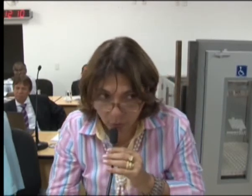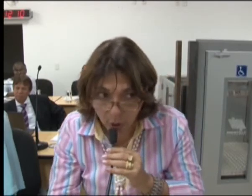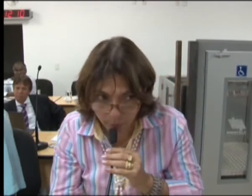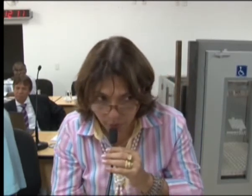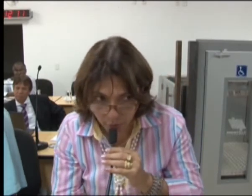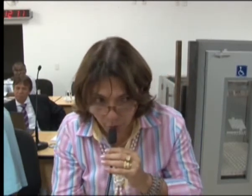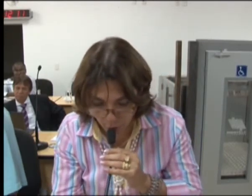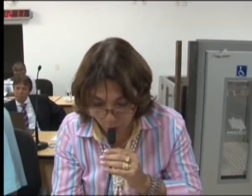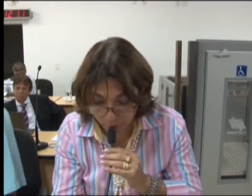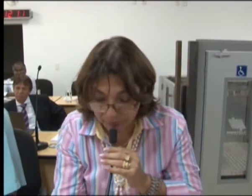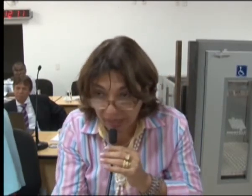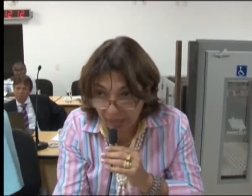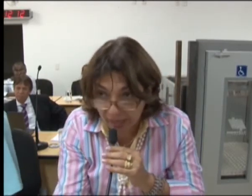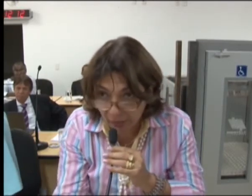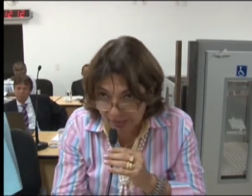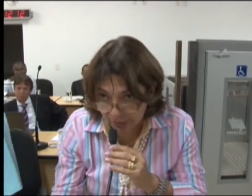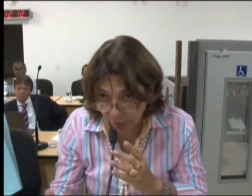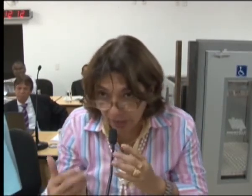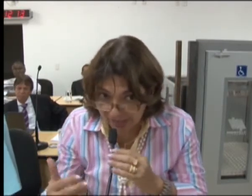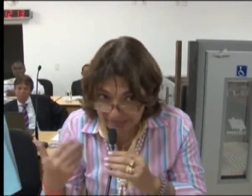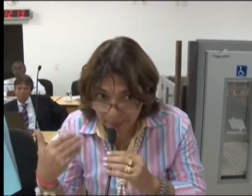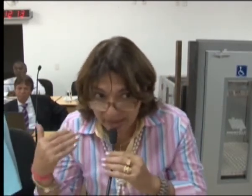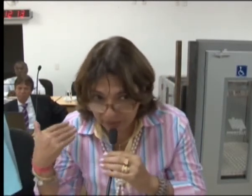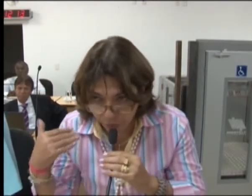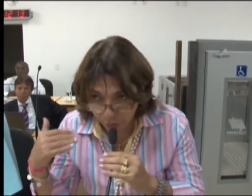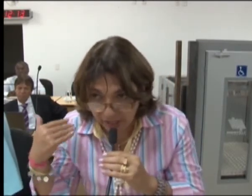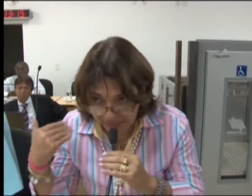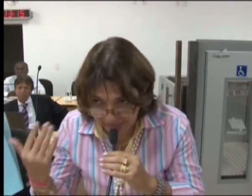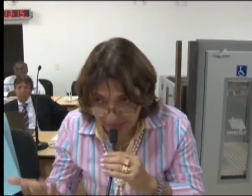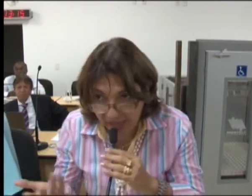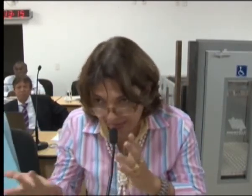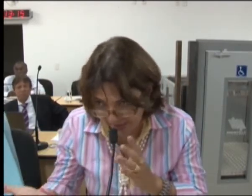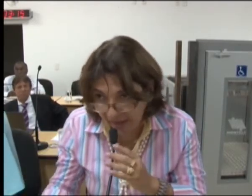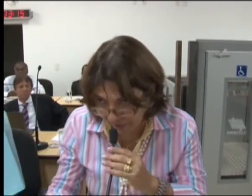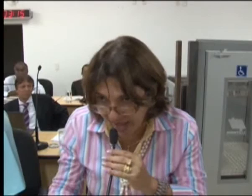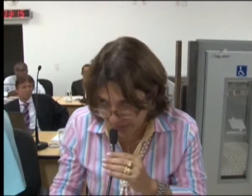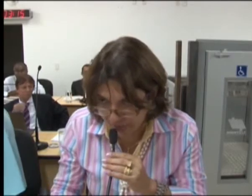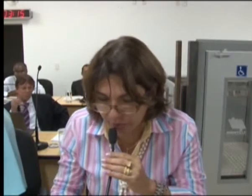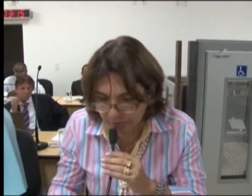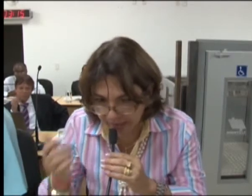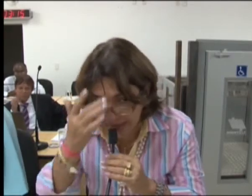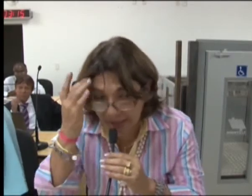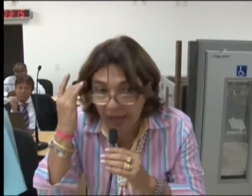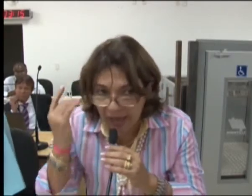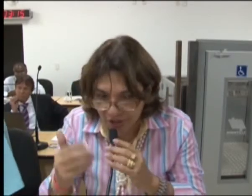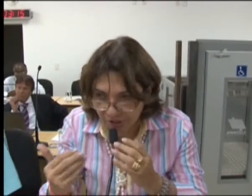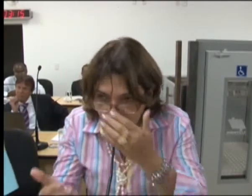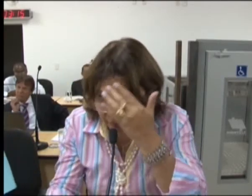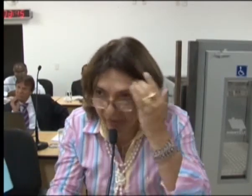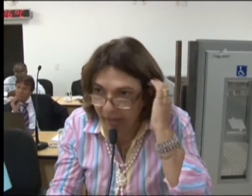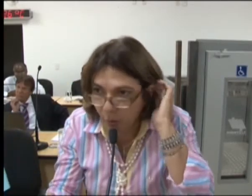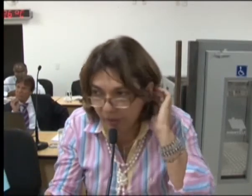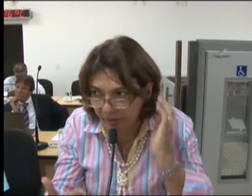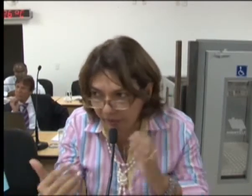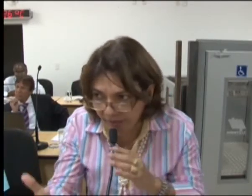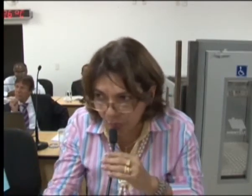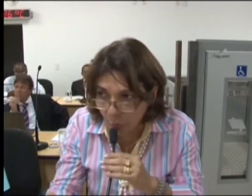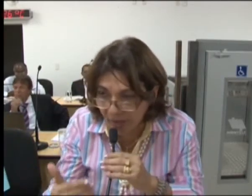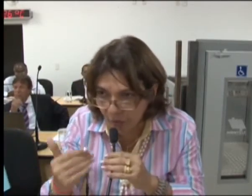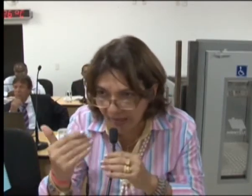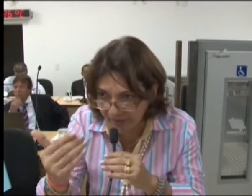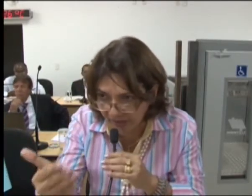eu estou perguntando qual o protocolo. Então, assim, ser médico do dia seguinte é fácil, né? A gente tem que ver